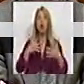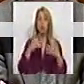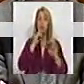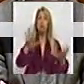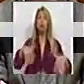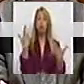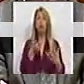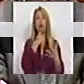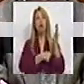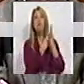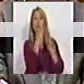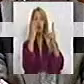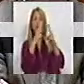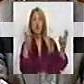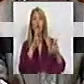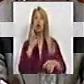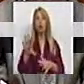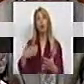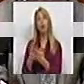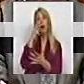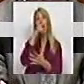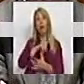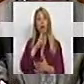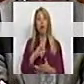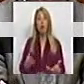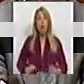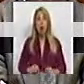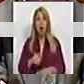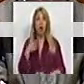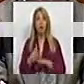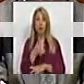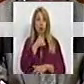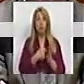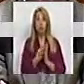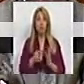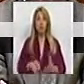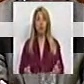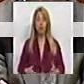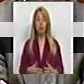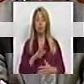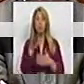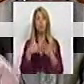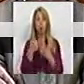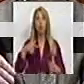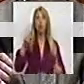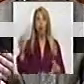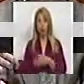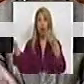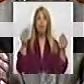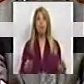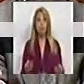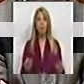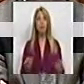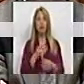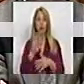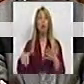deem resposta àqueles que não tiveram resposta com esta medida. E a proposta que o Bloco apresentou é